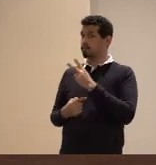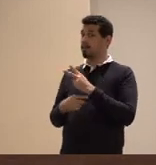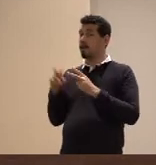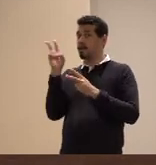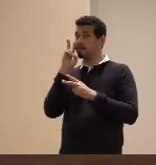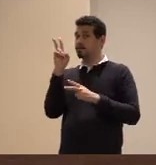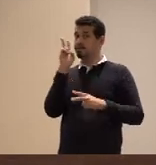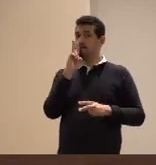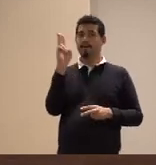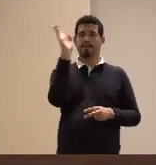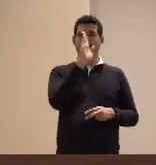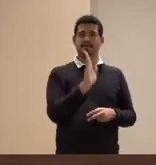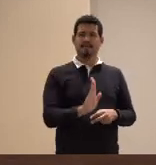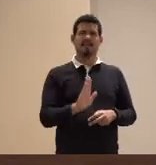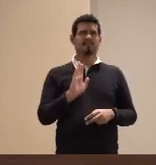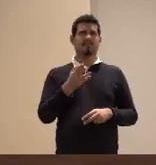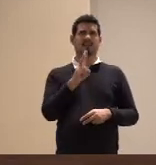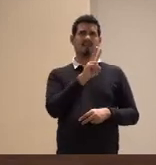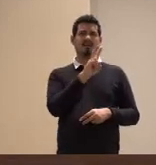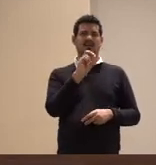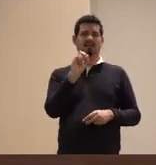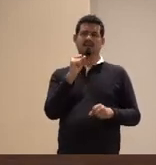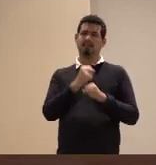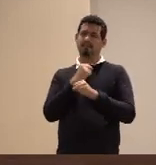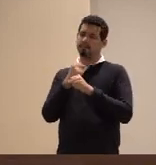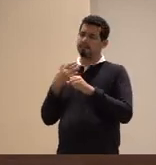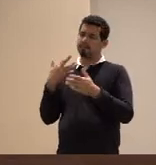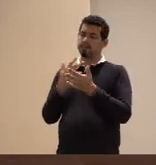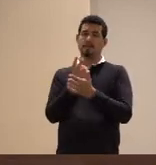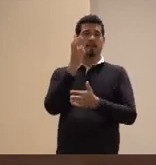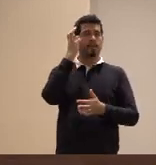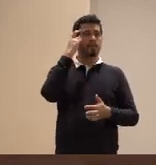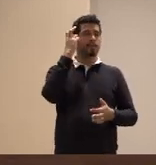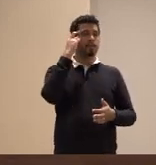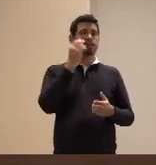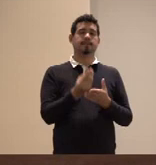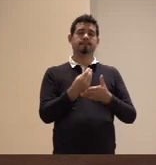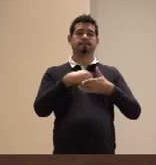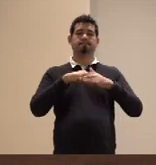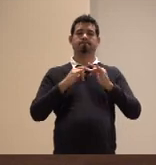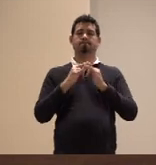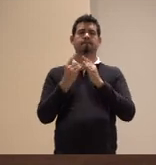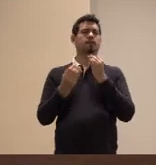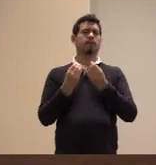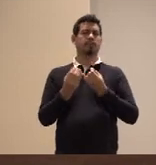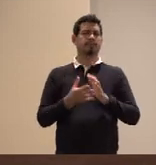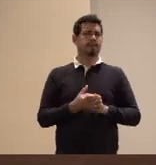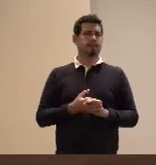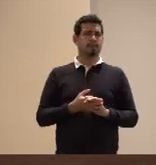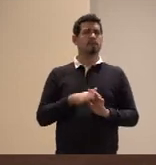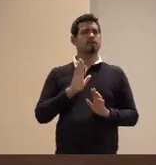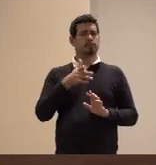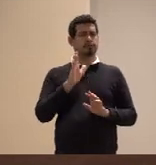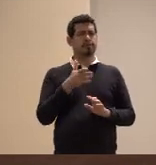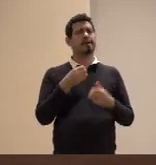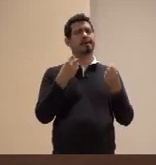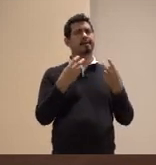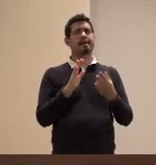história brasileira, mais de 500 anos, é a cultura da institucionalização. E às vezes eu ficava